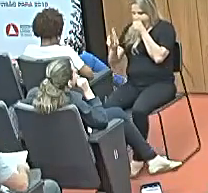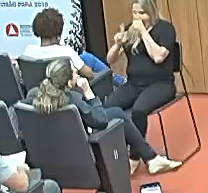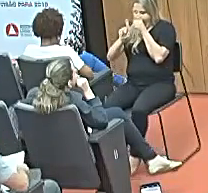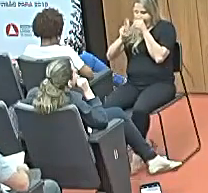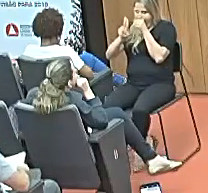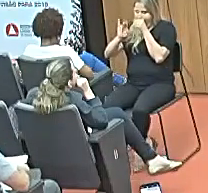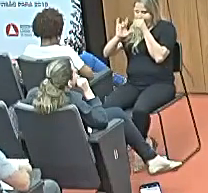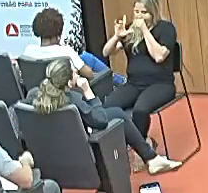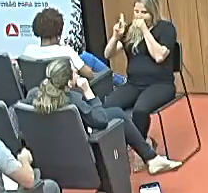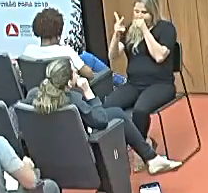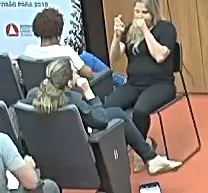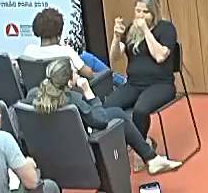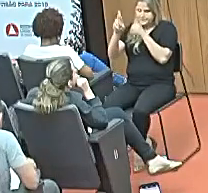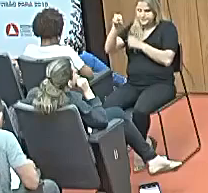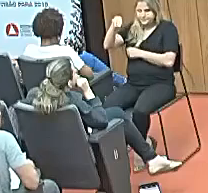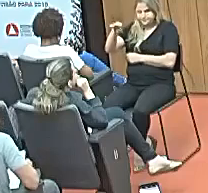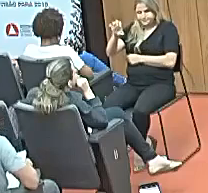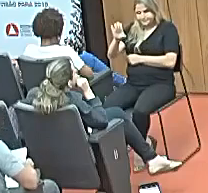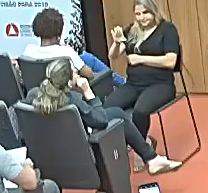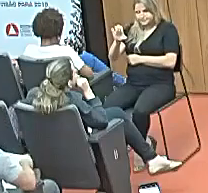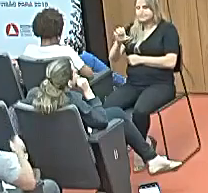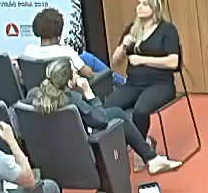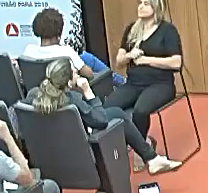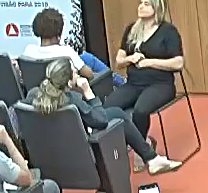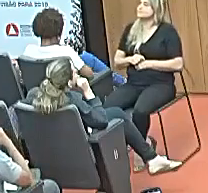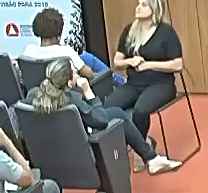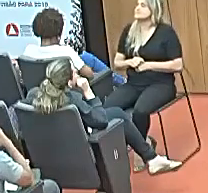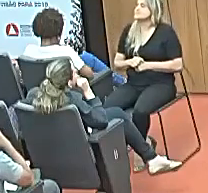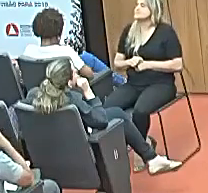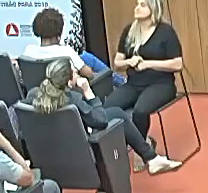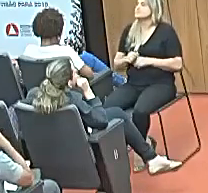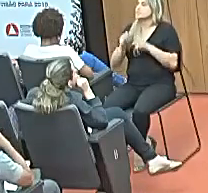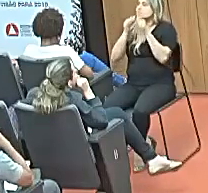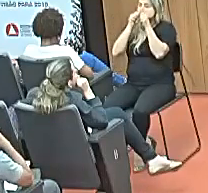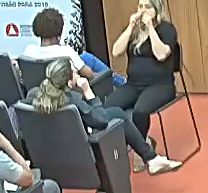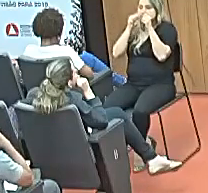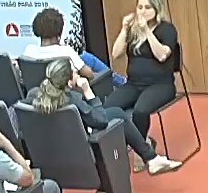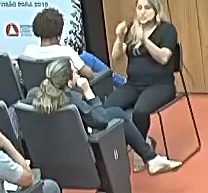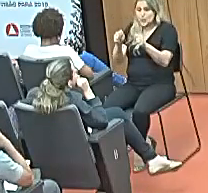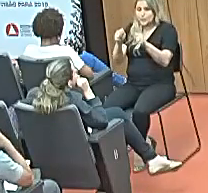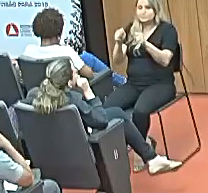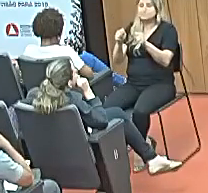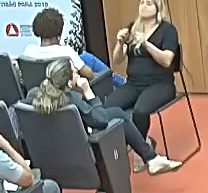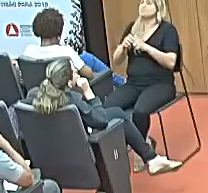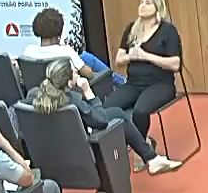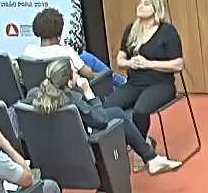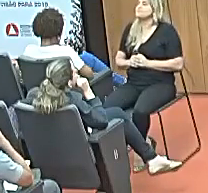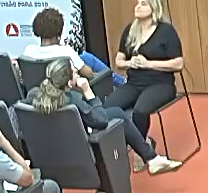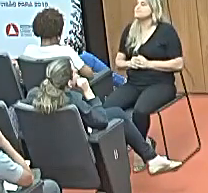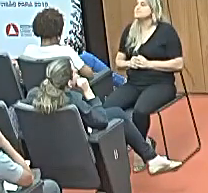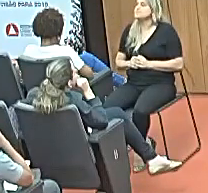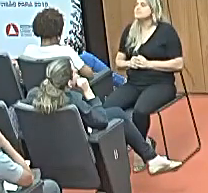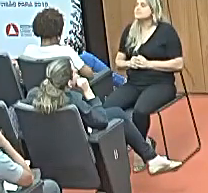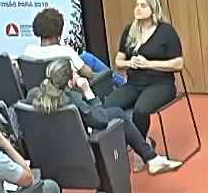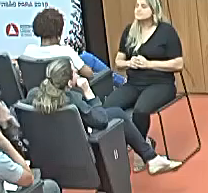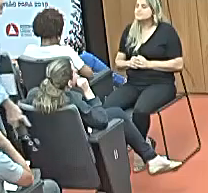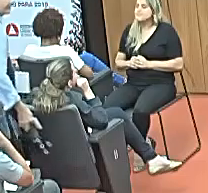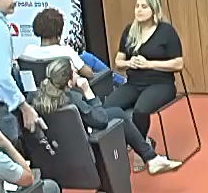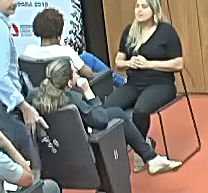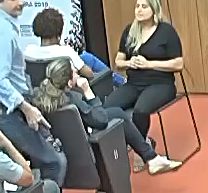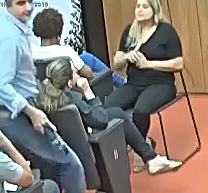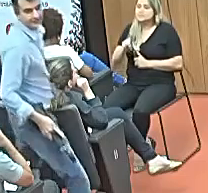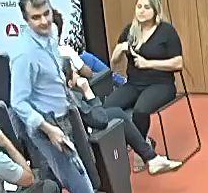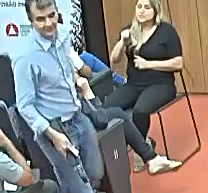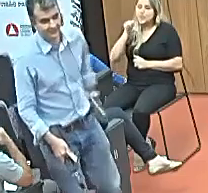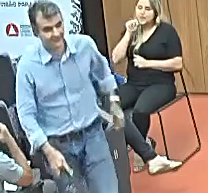o assessor de política agrícola e cooperativismo da fetaemg e fui eleito relator